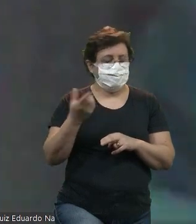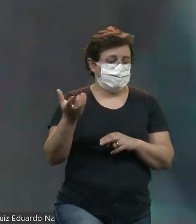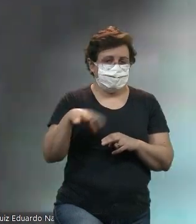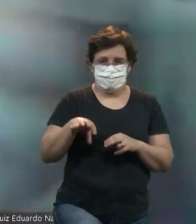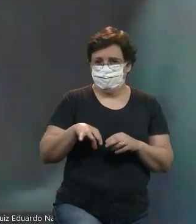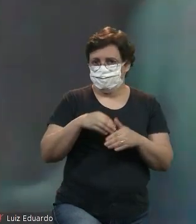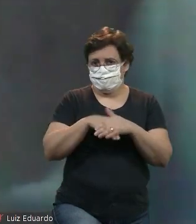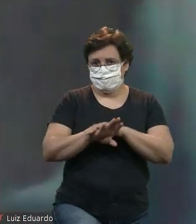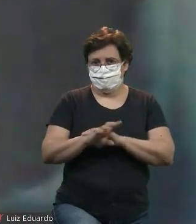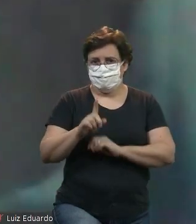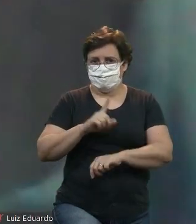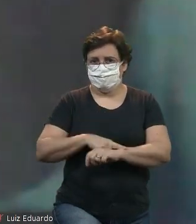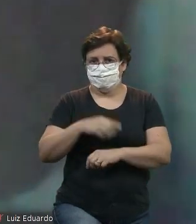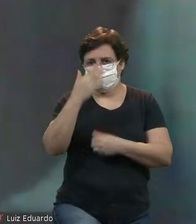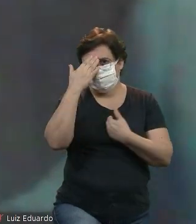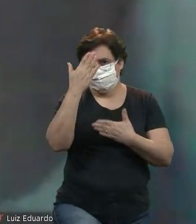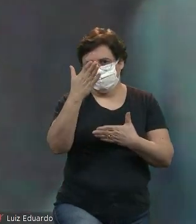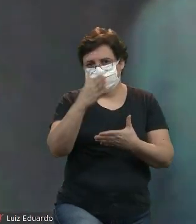presidente.